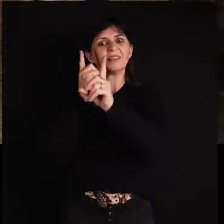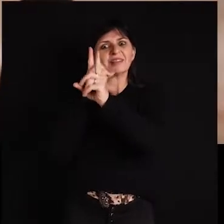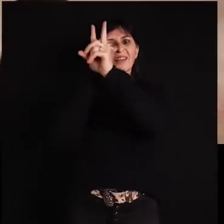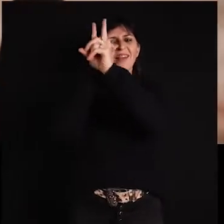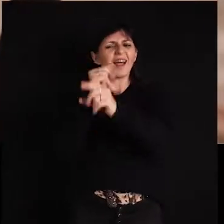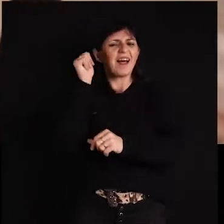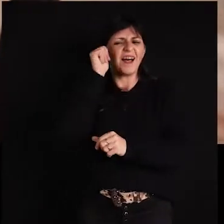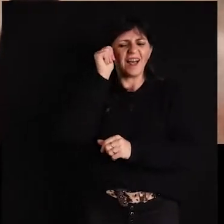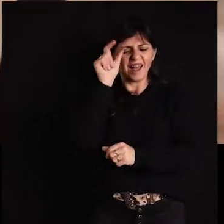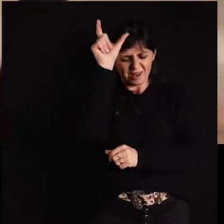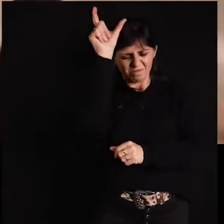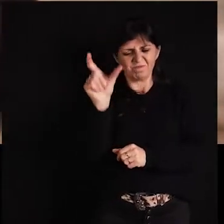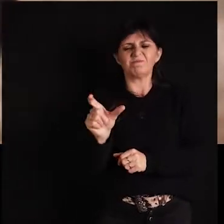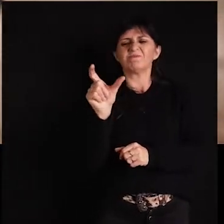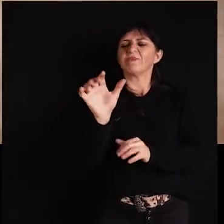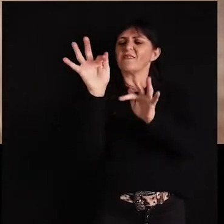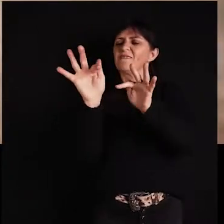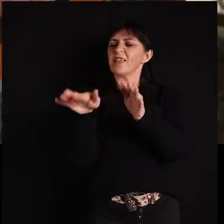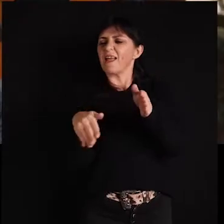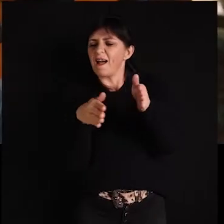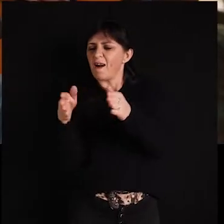encontrar com ela no fim da estrada.